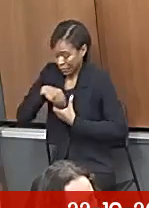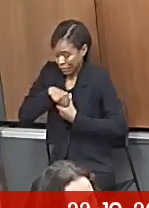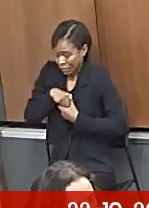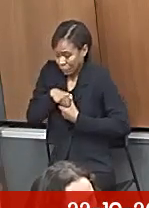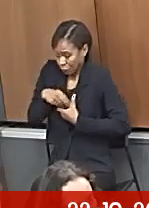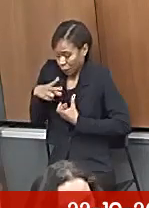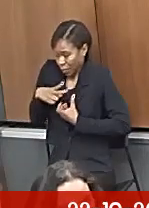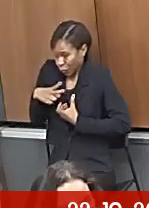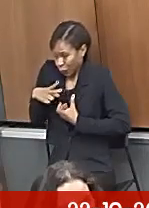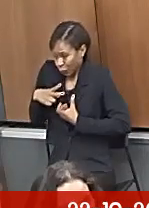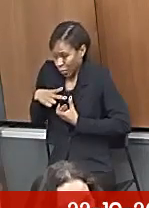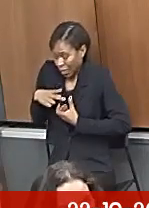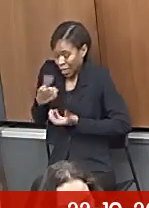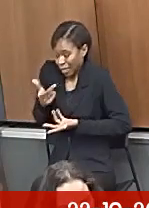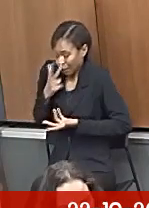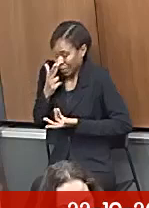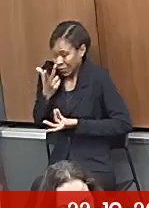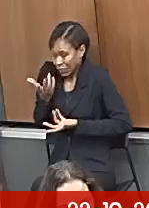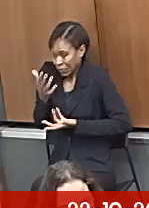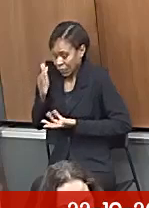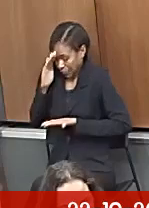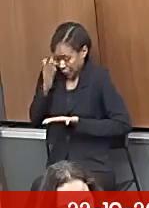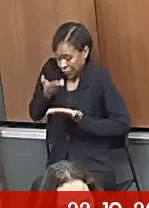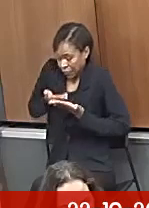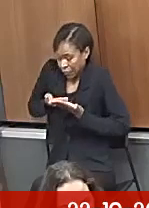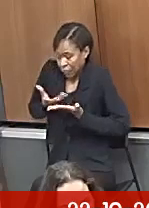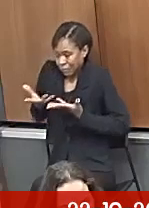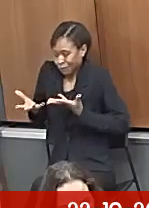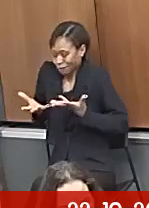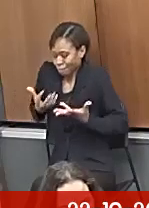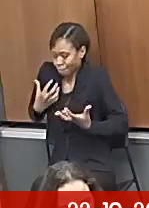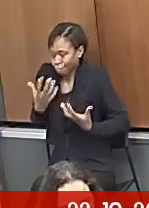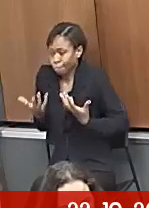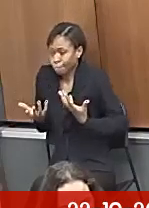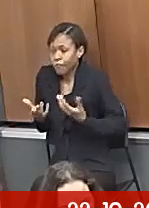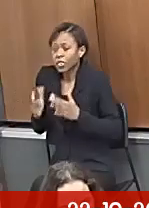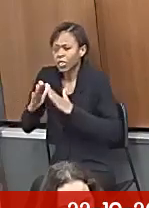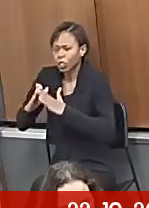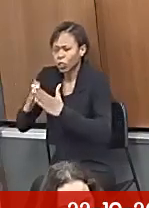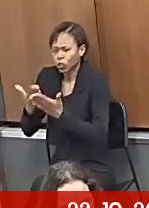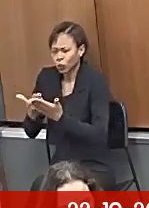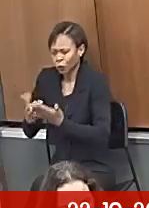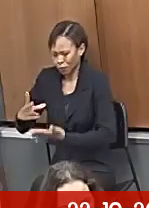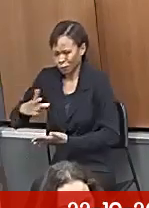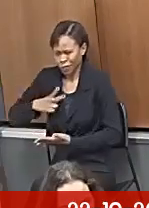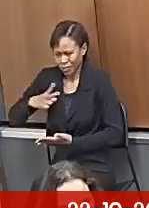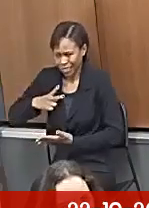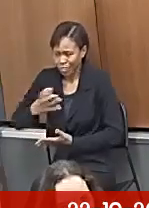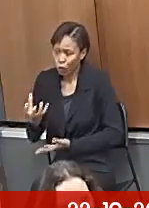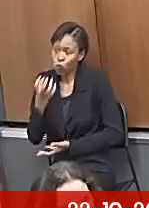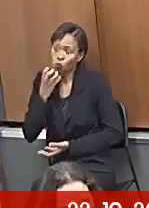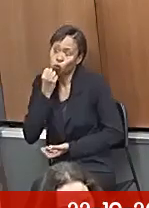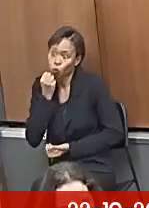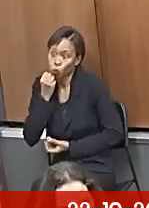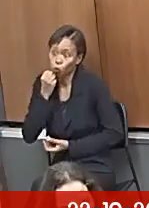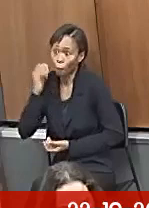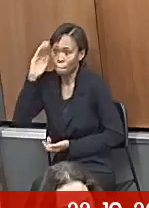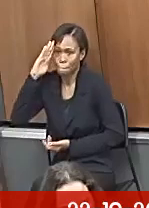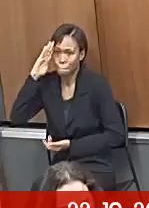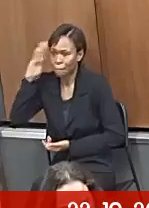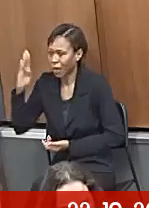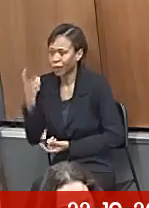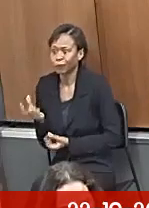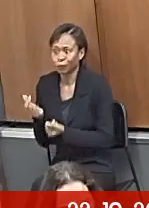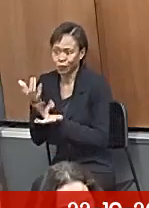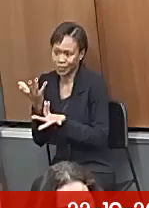nossos conceitos mais arraigados que são colocados à prova. E, no caso das escolas privadas, o lucro é soberano. Mas o fato é que a